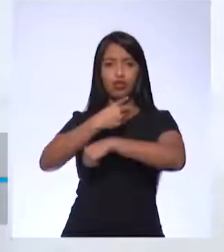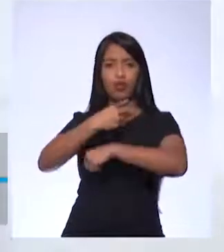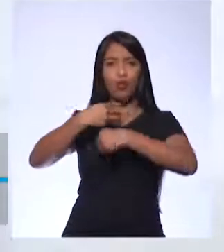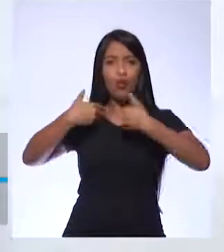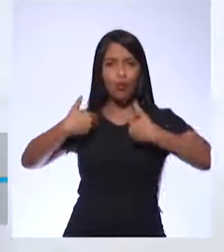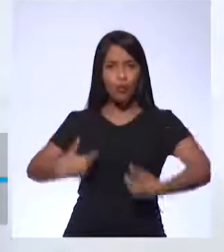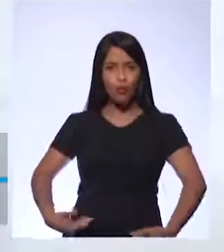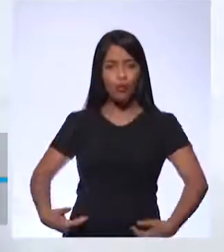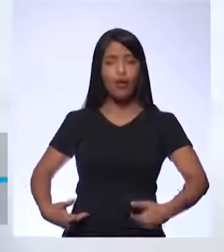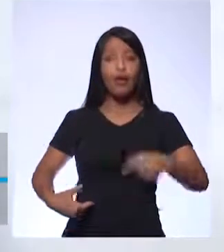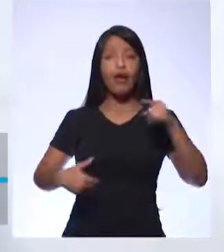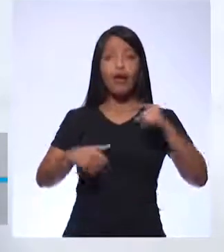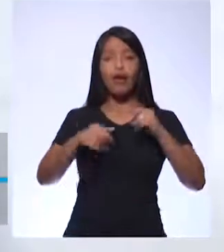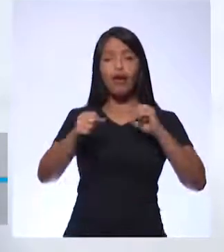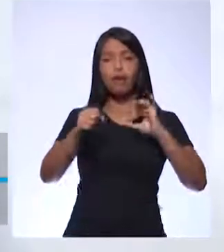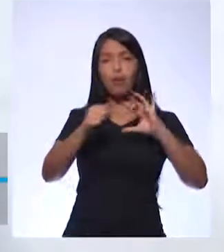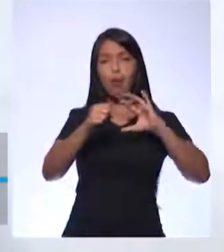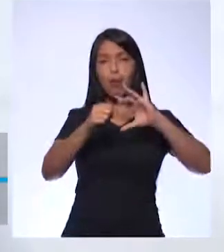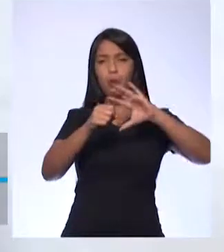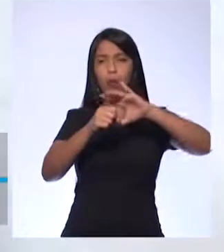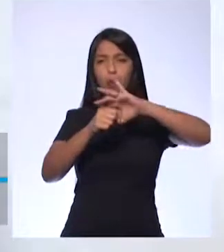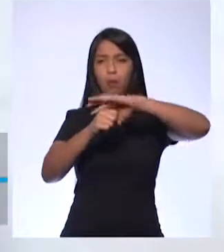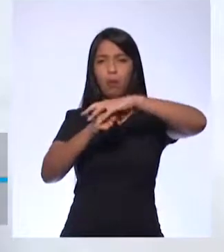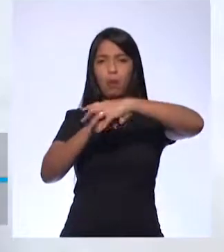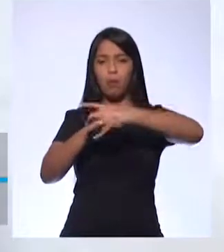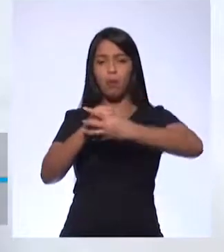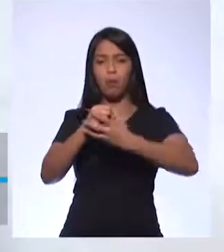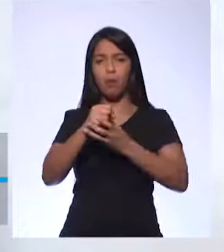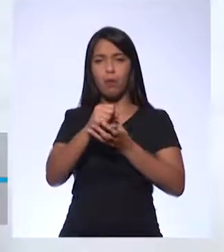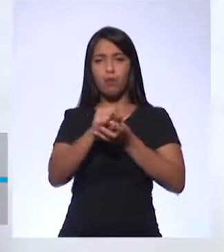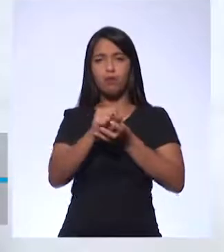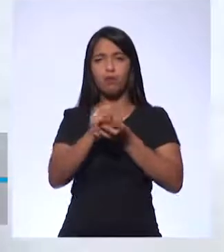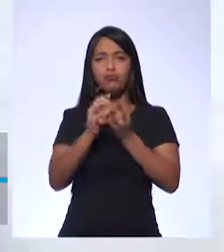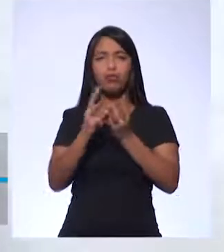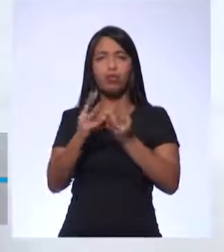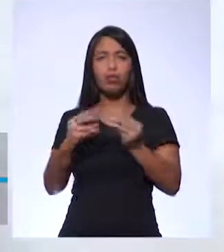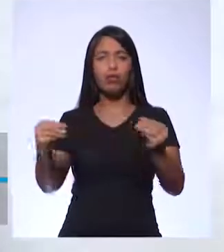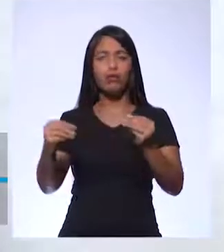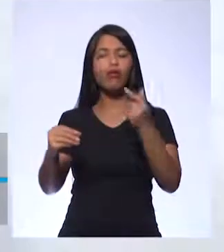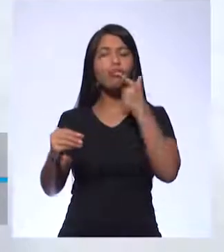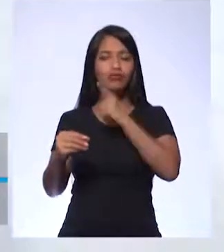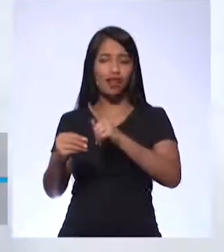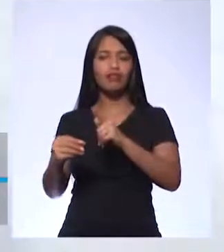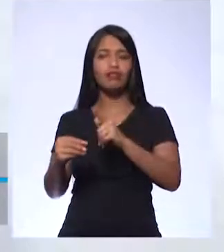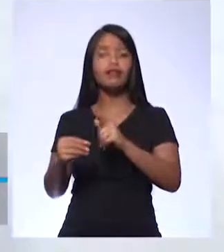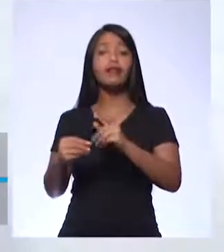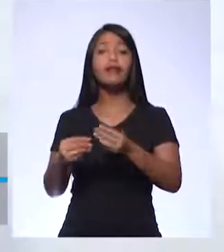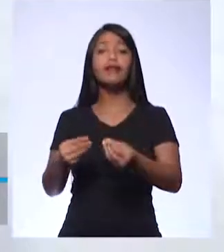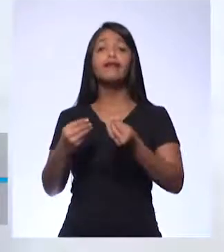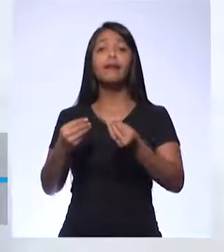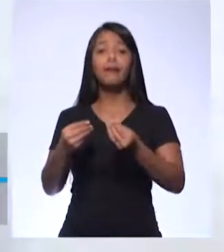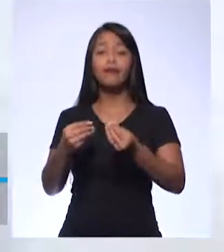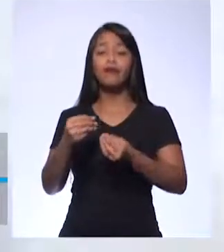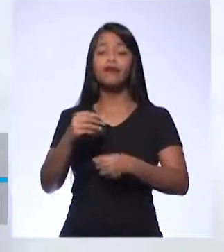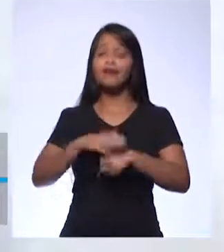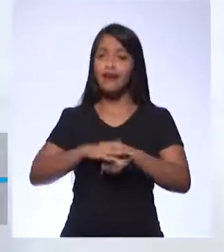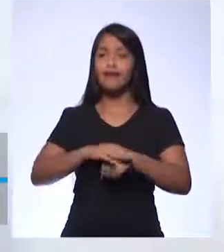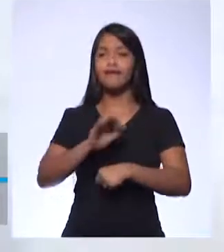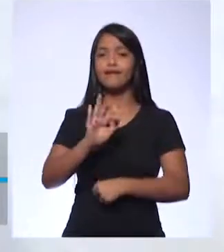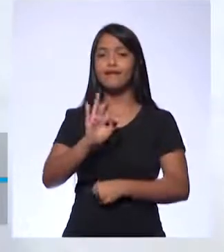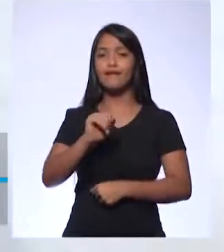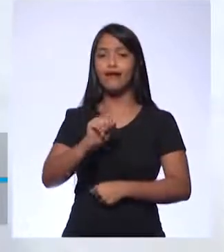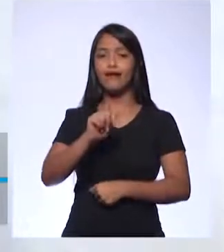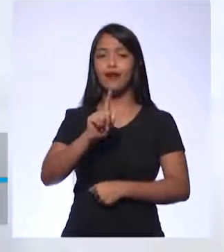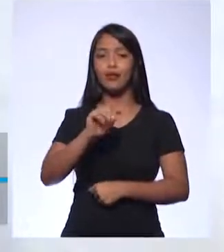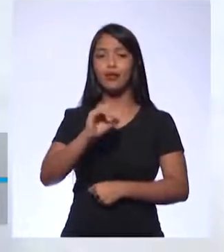coisas estranhas e destrói, tá? Usando esse processo de fagocitose. As